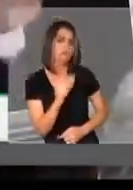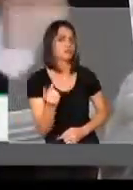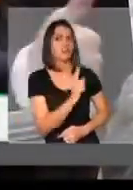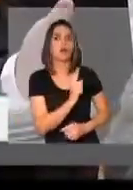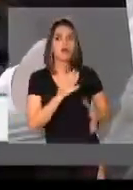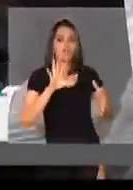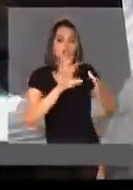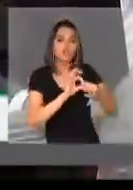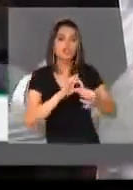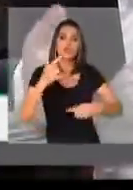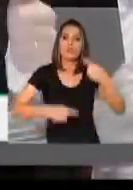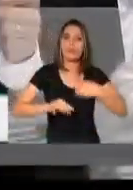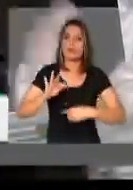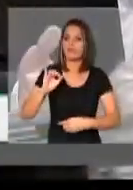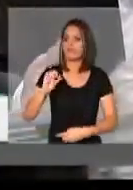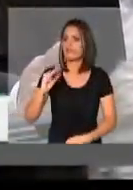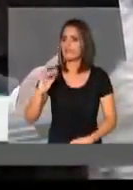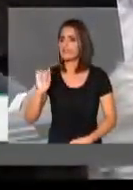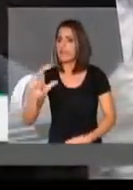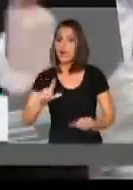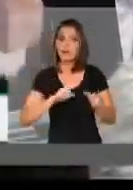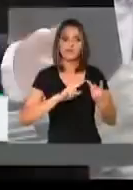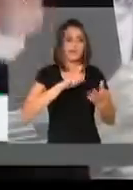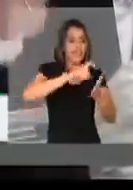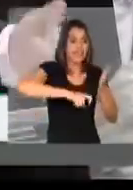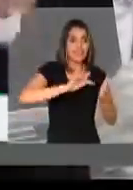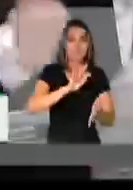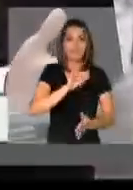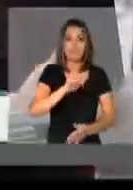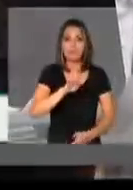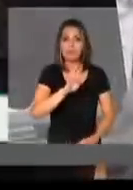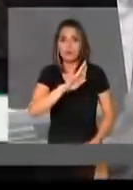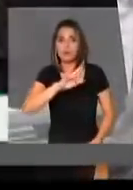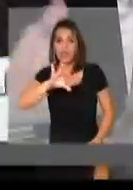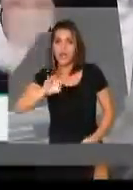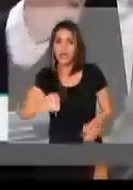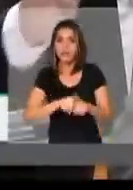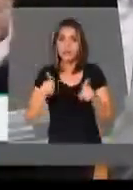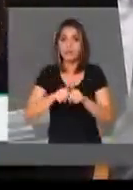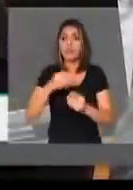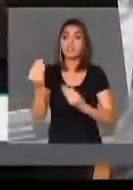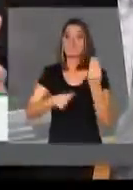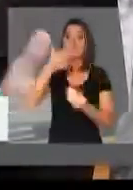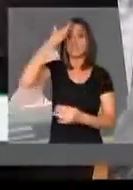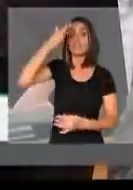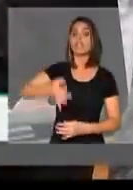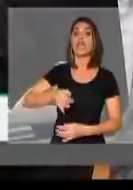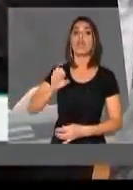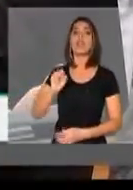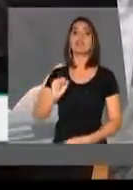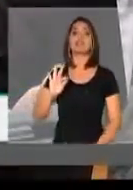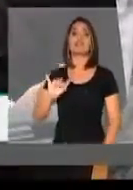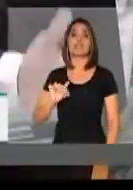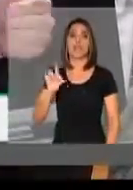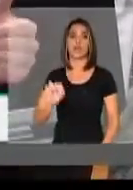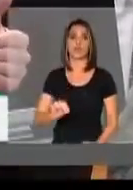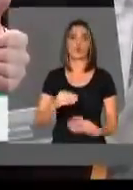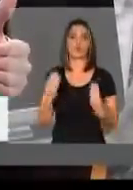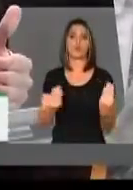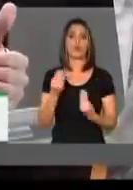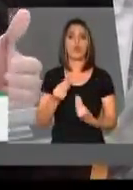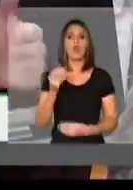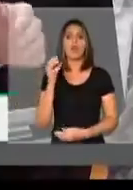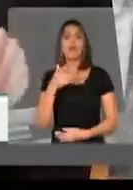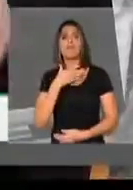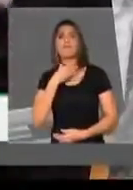junto com o debate fiscal, com o debate tributário, com o debate de concepção de Estado. Porque, senão, fica um debate falso. De vir a